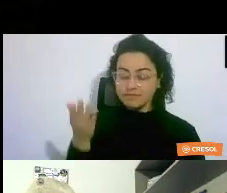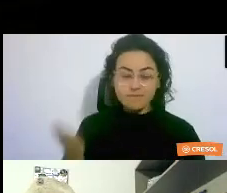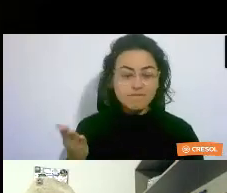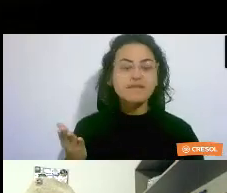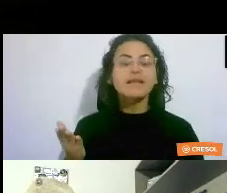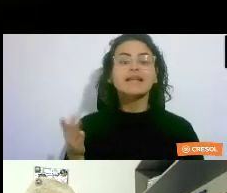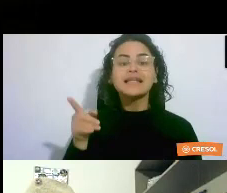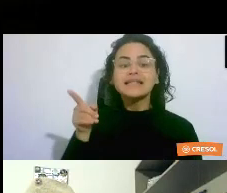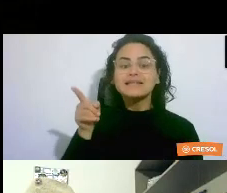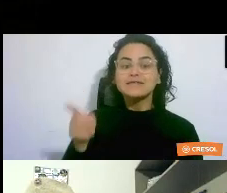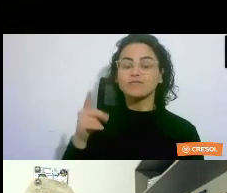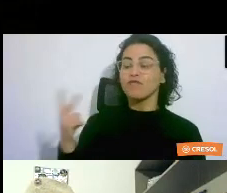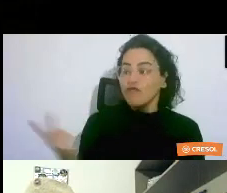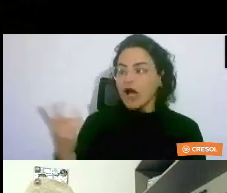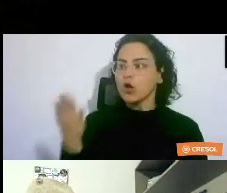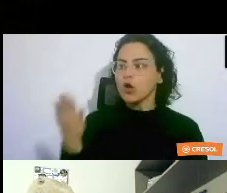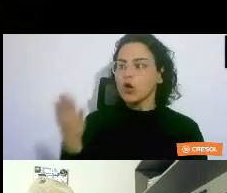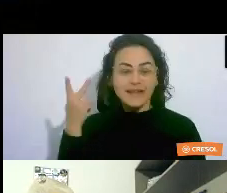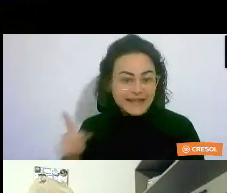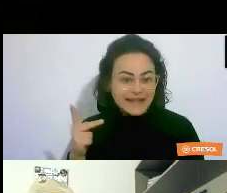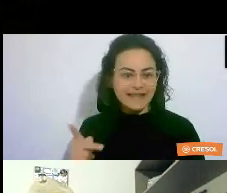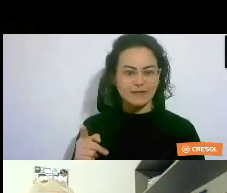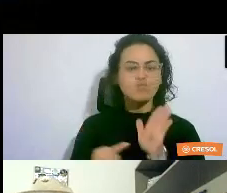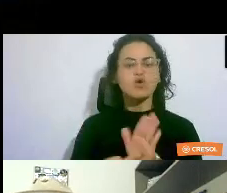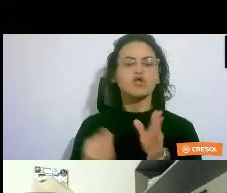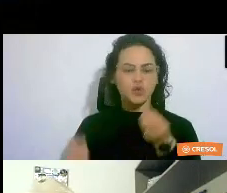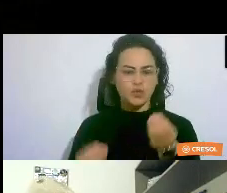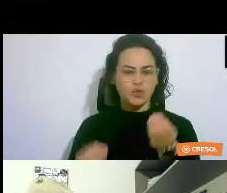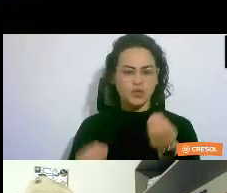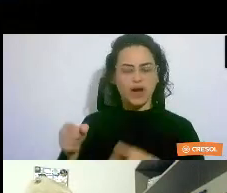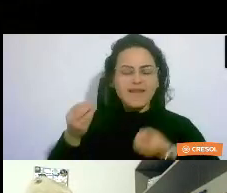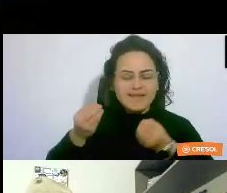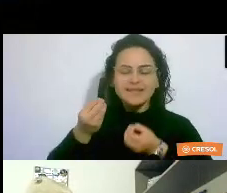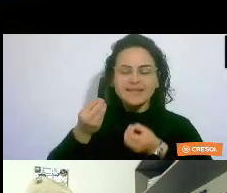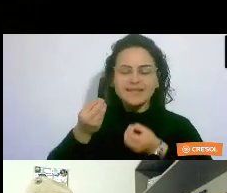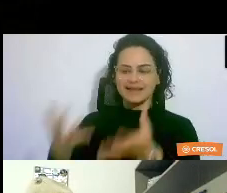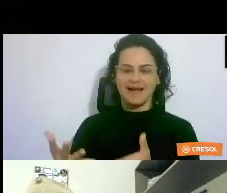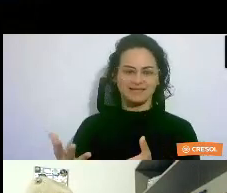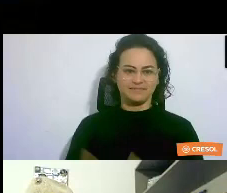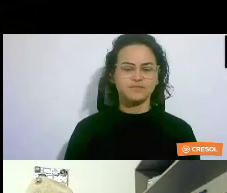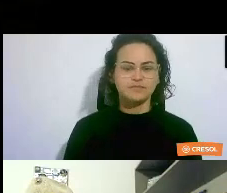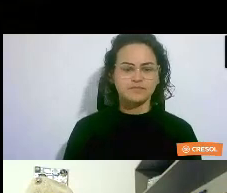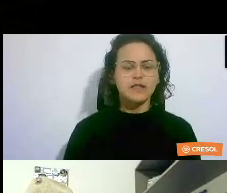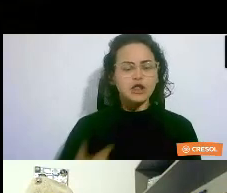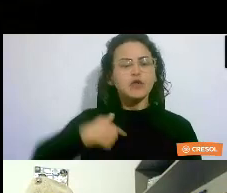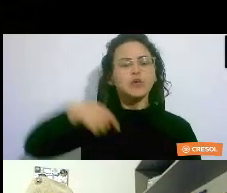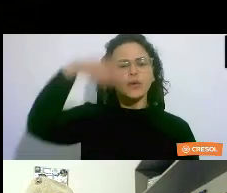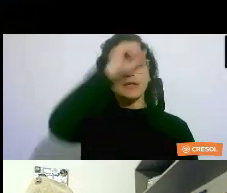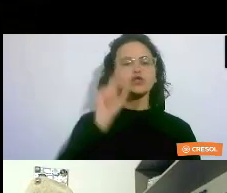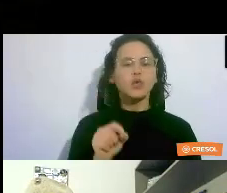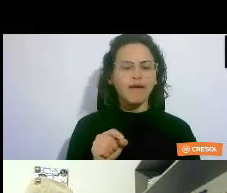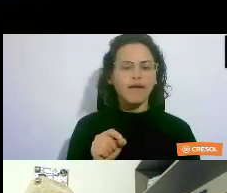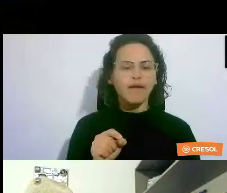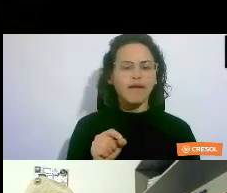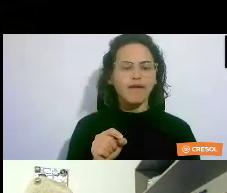anos atrás. E eu particularmente aprendi que se você procurar a felicidade, você vai se iludir. Mas